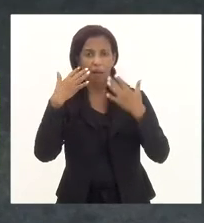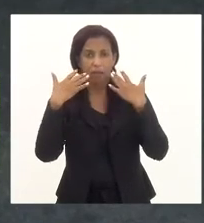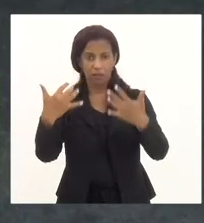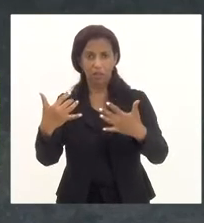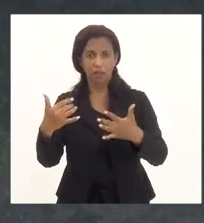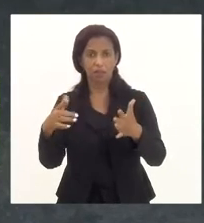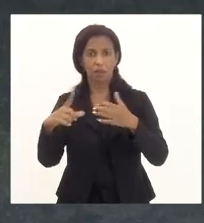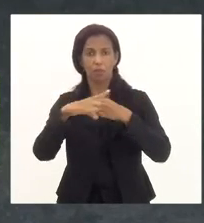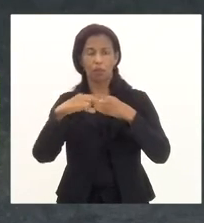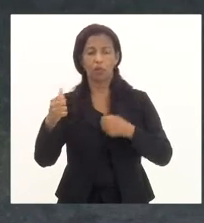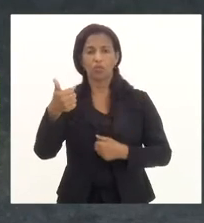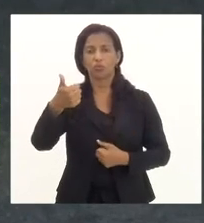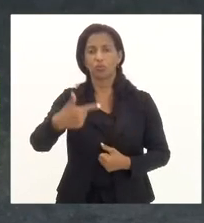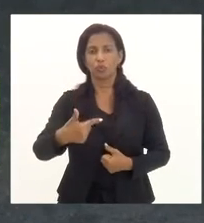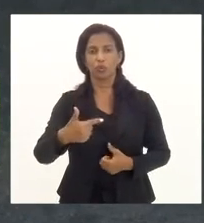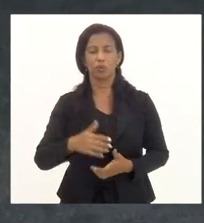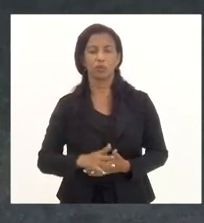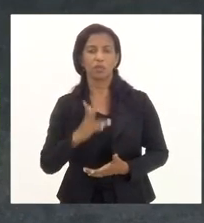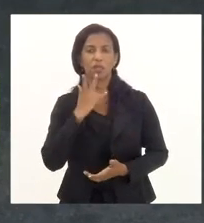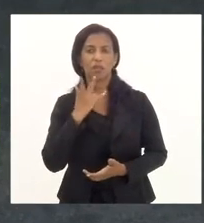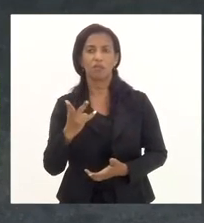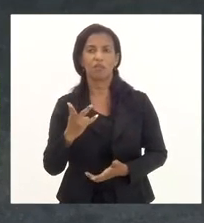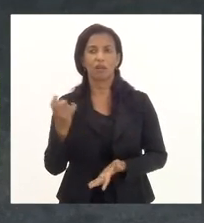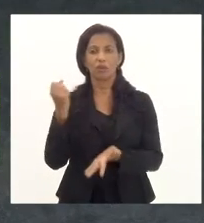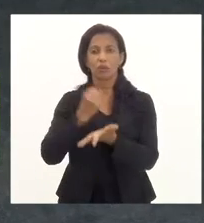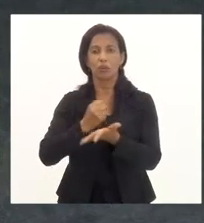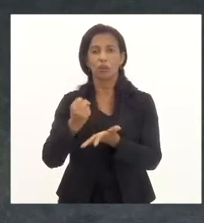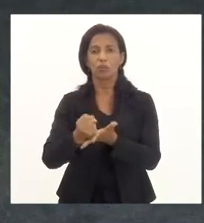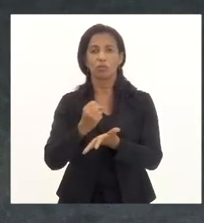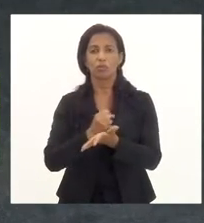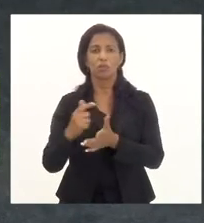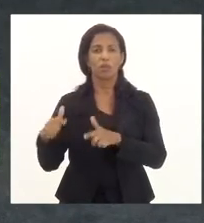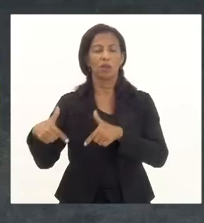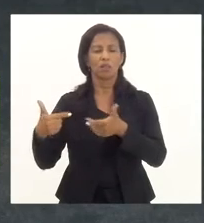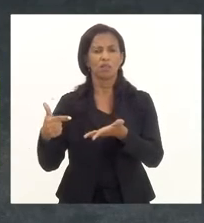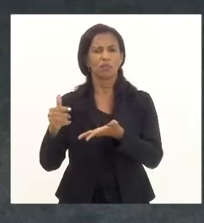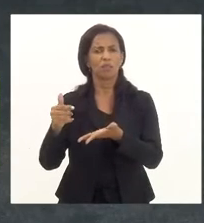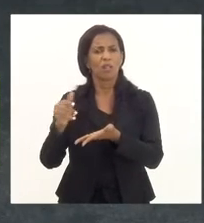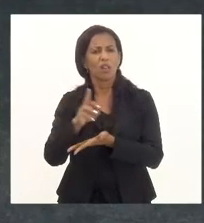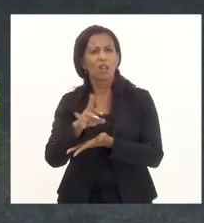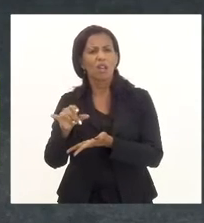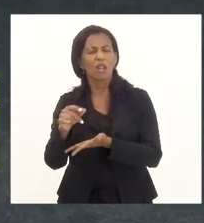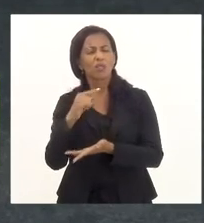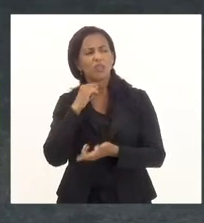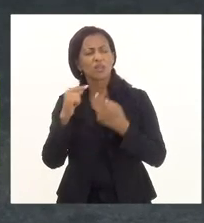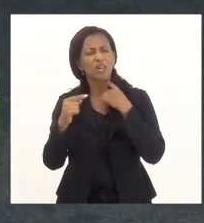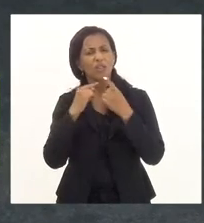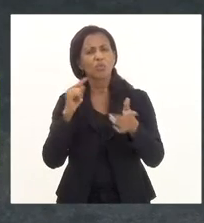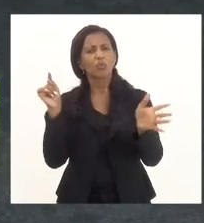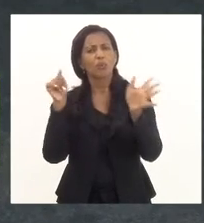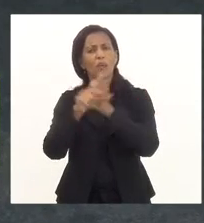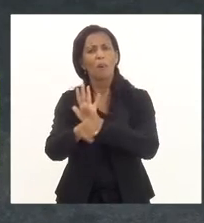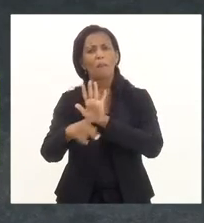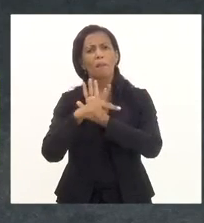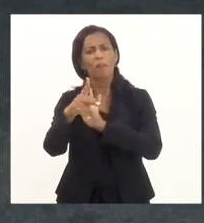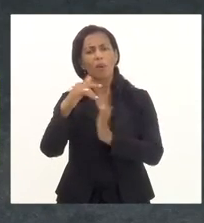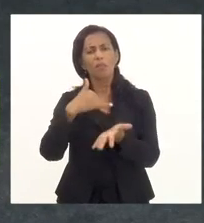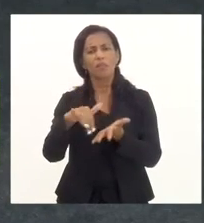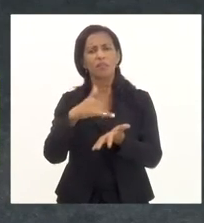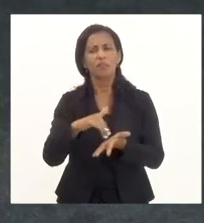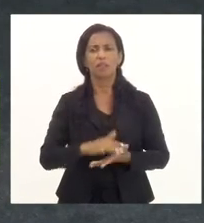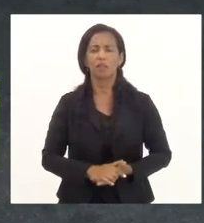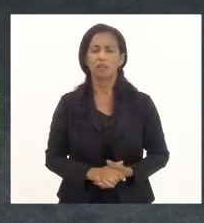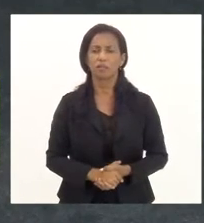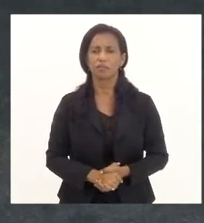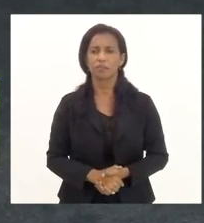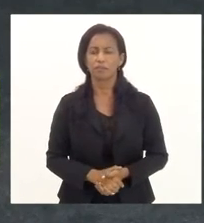12 desse pele ser que fala sobre contratações de operações de crédito e colocar essa dúvida para o próprio secretário